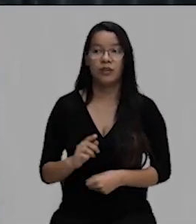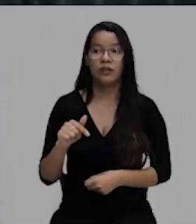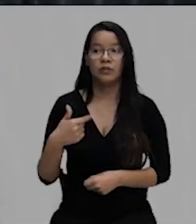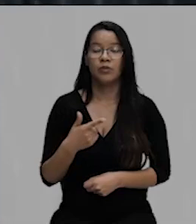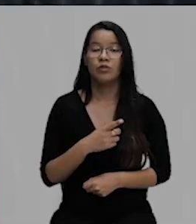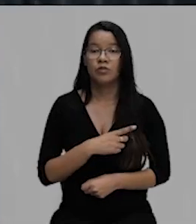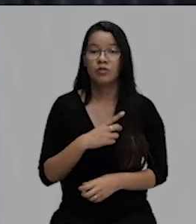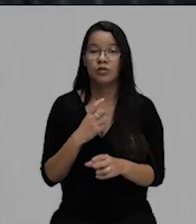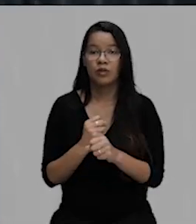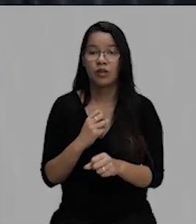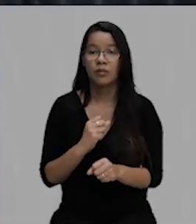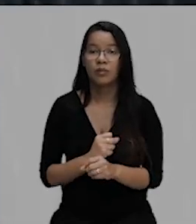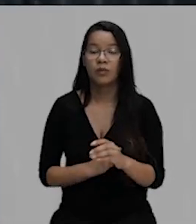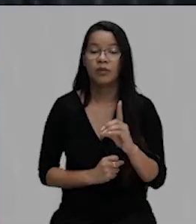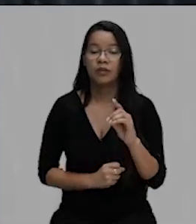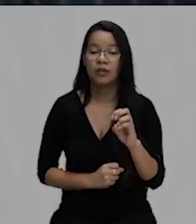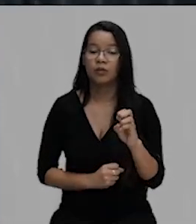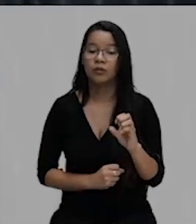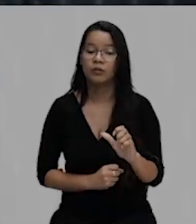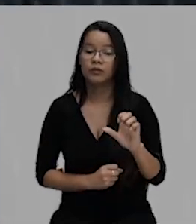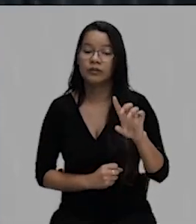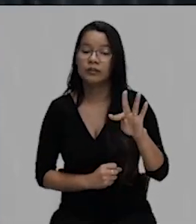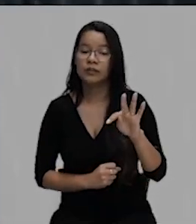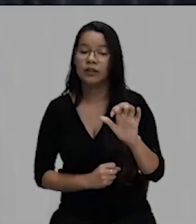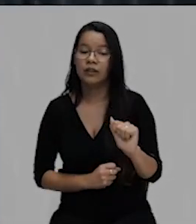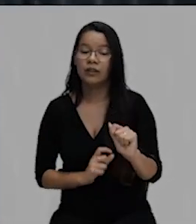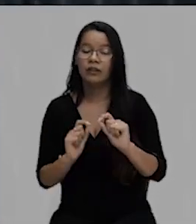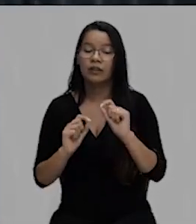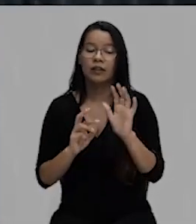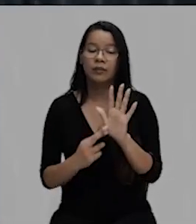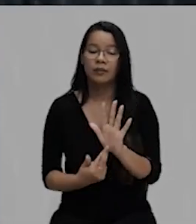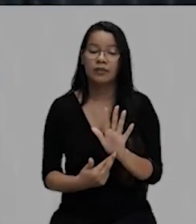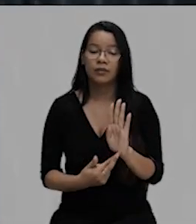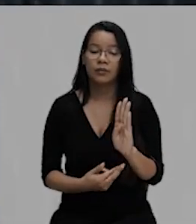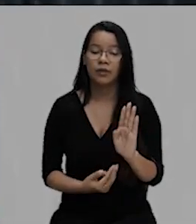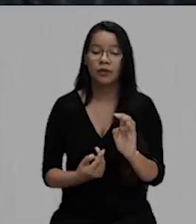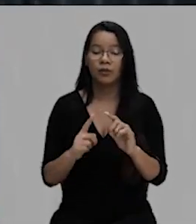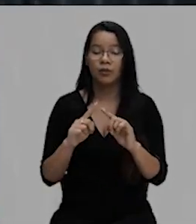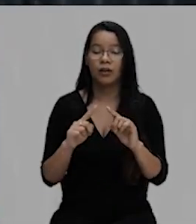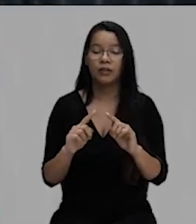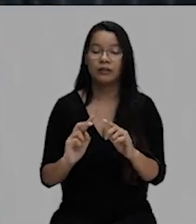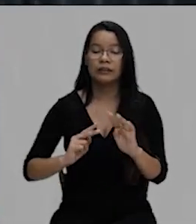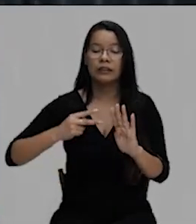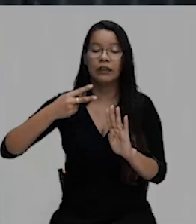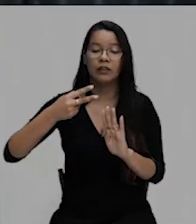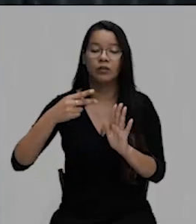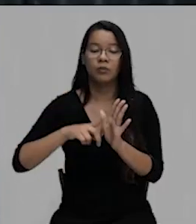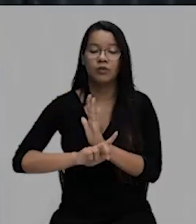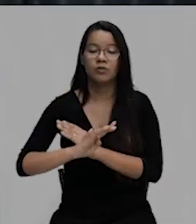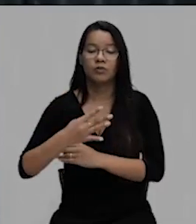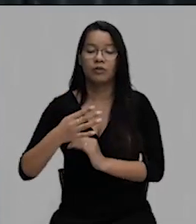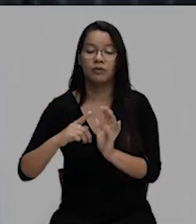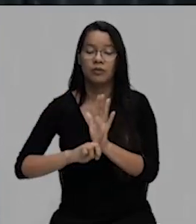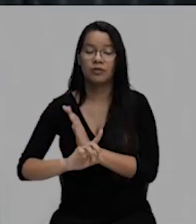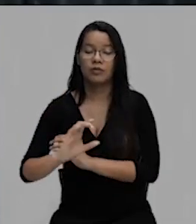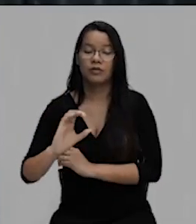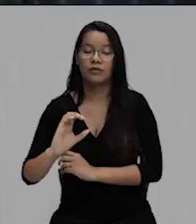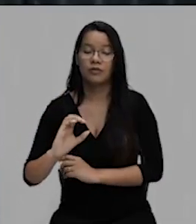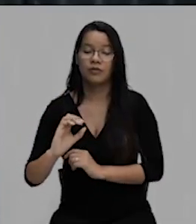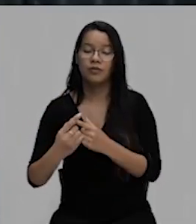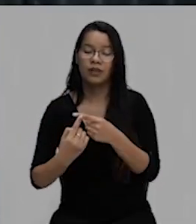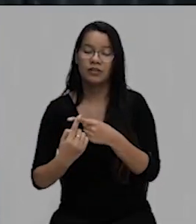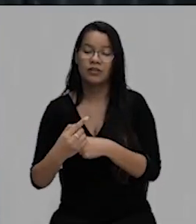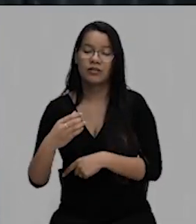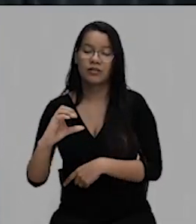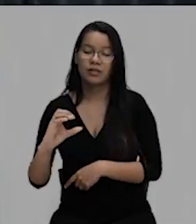delta, que é representado por b ao quadrado menos 4 vezes a vezes c. E isso vai ficar 100 menos 84 e